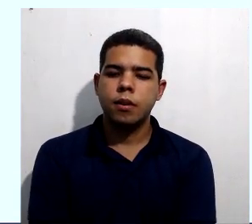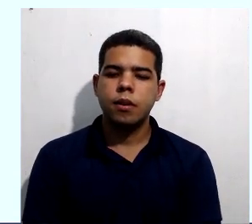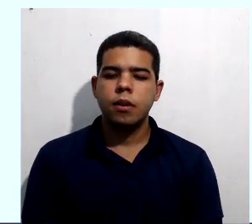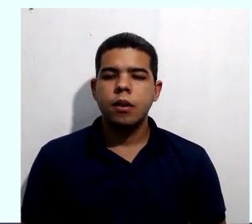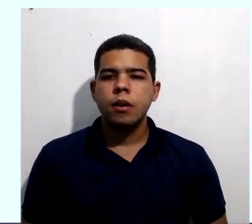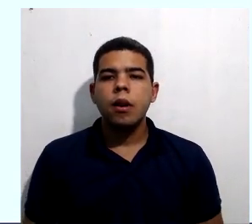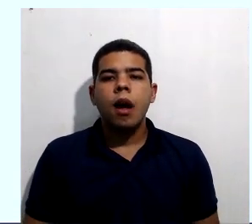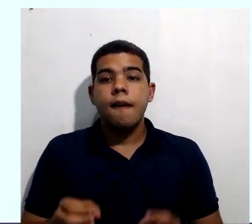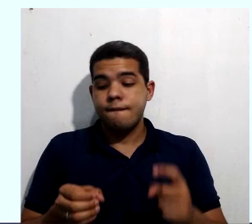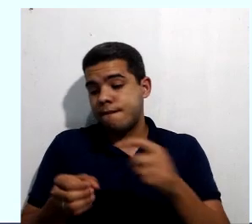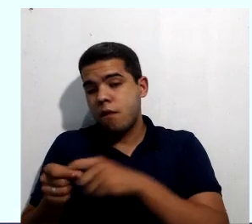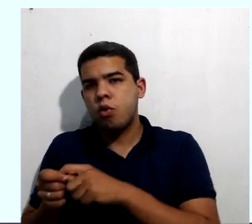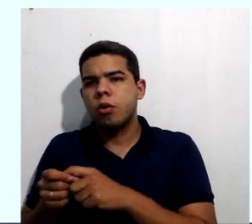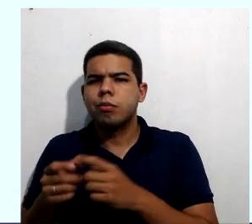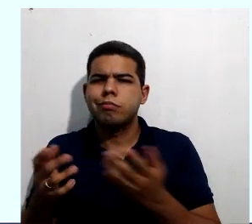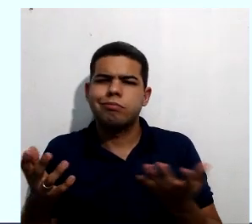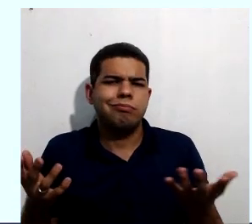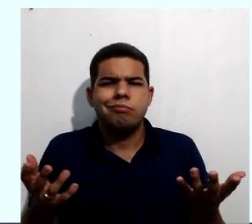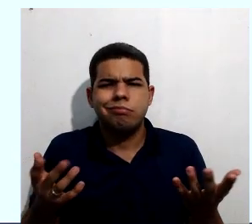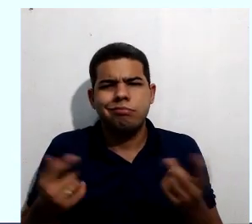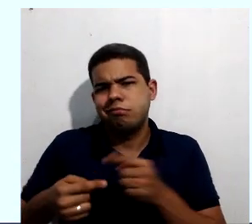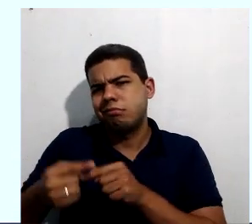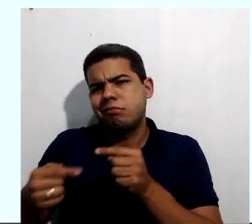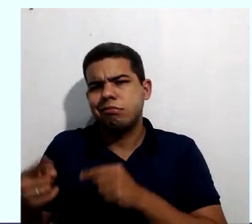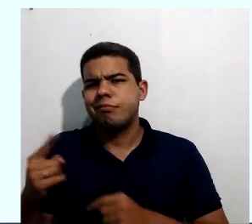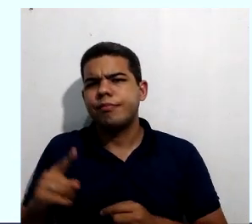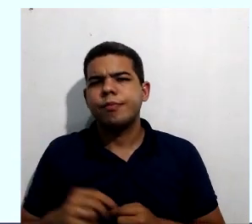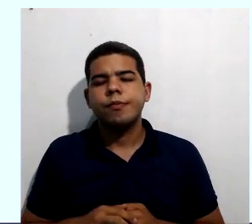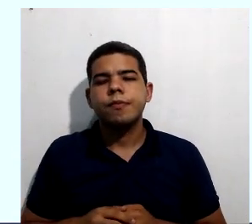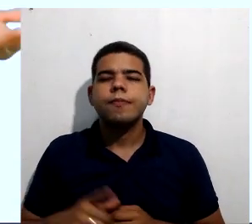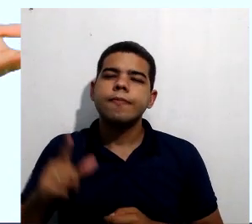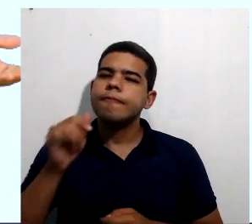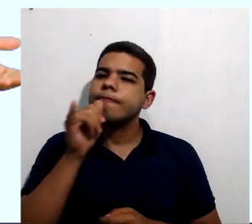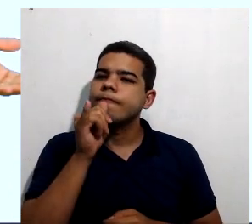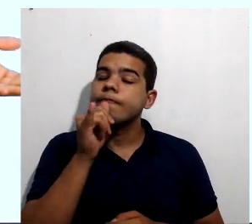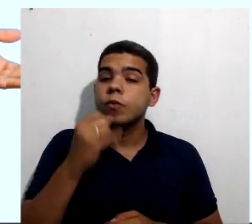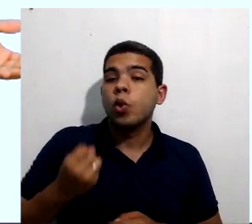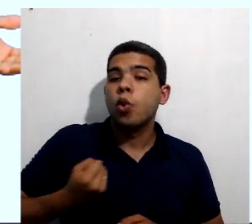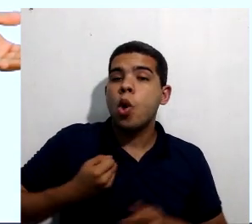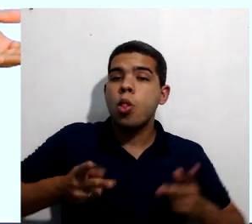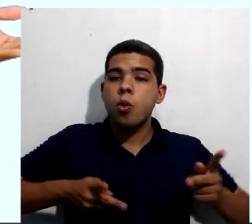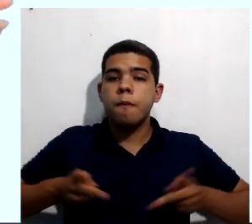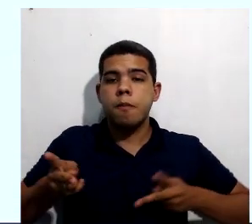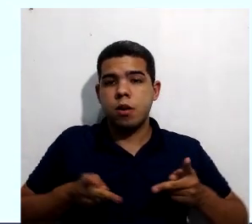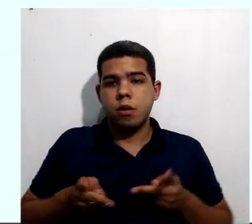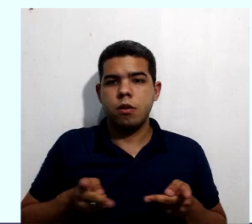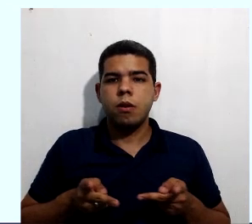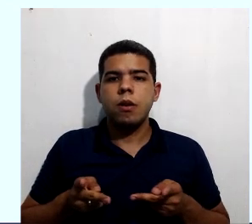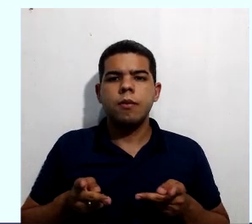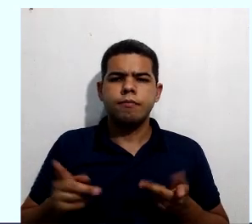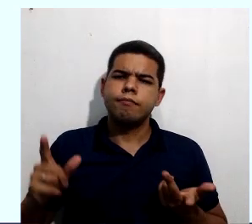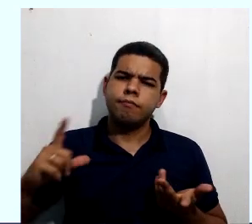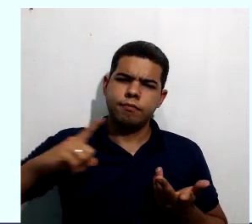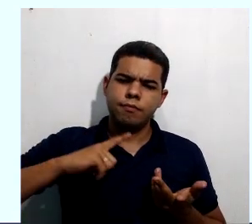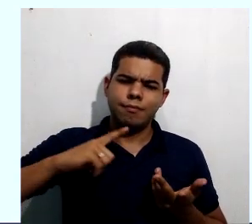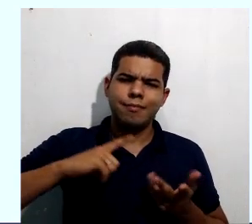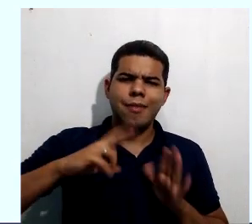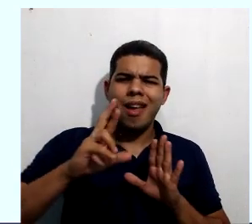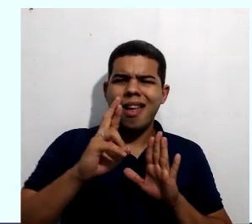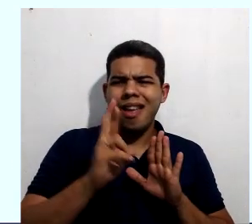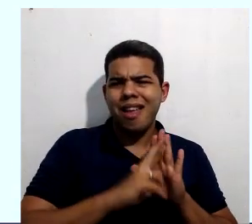não recursiva não existe. Por exemplo, a sequência de números primos. Não existe ali